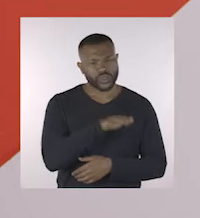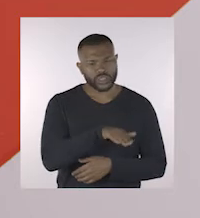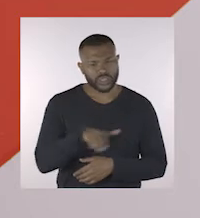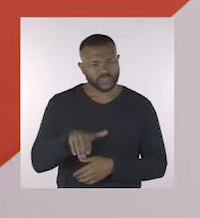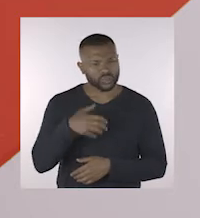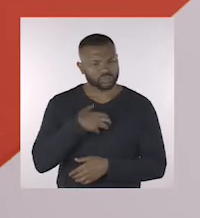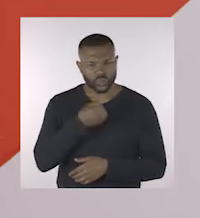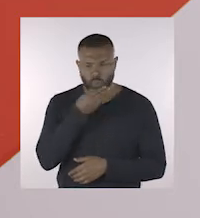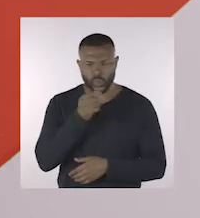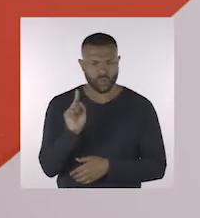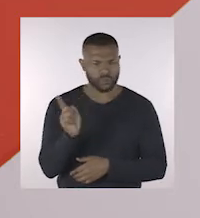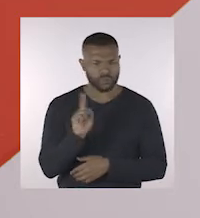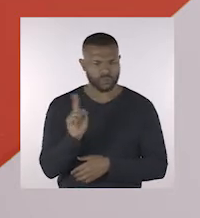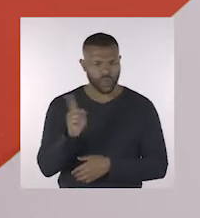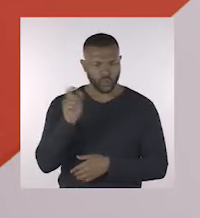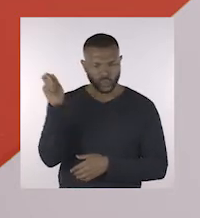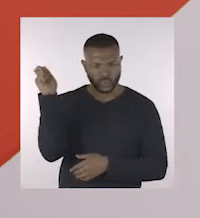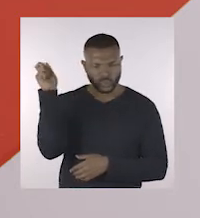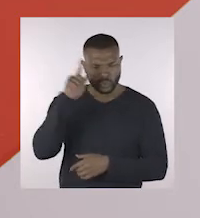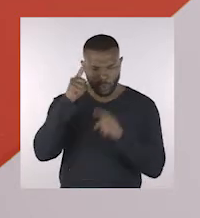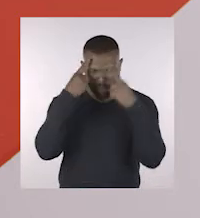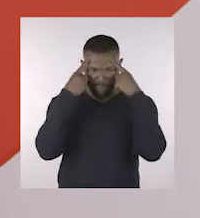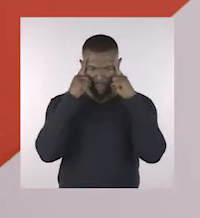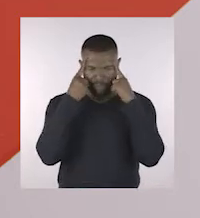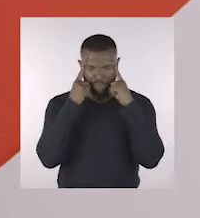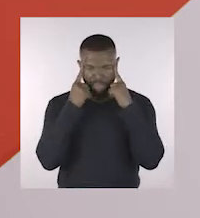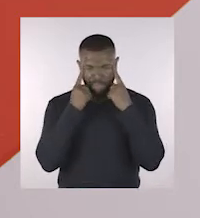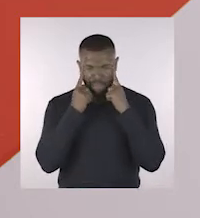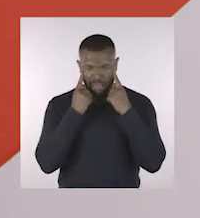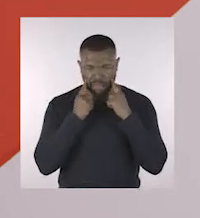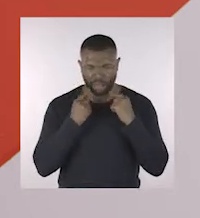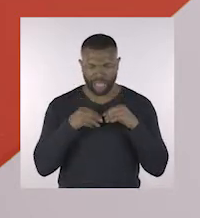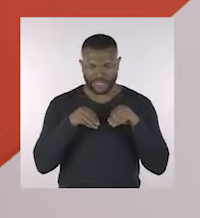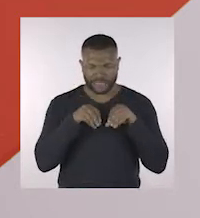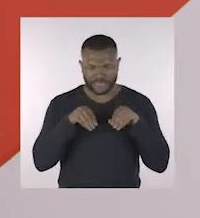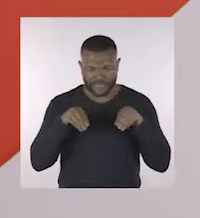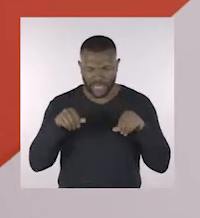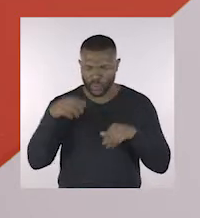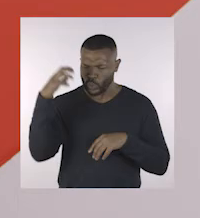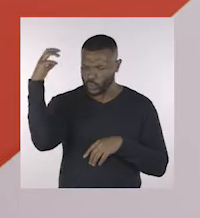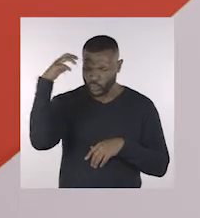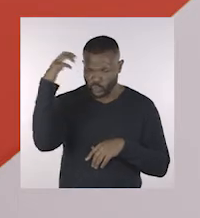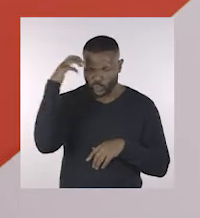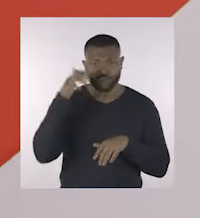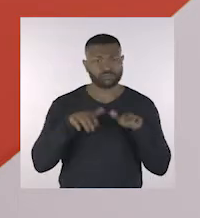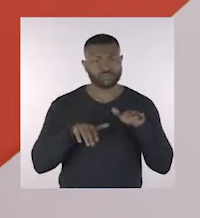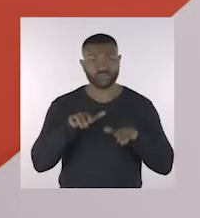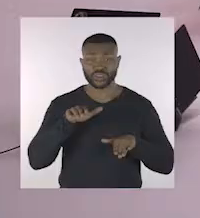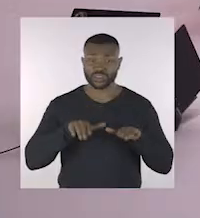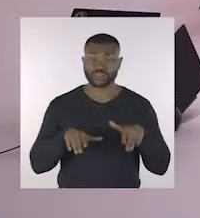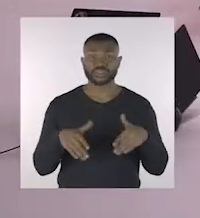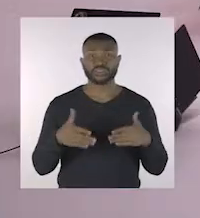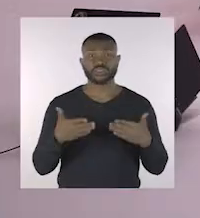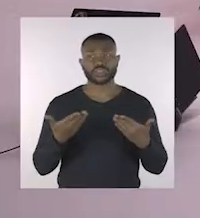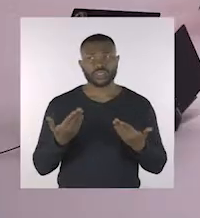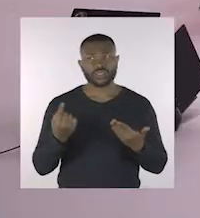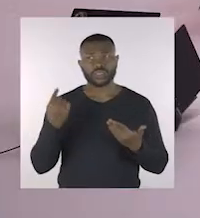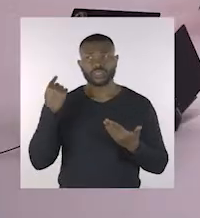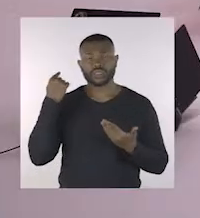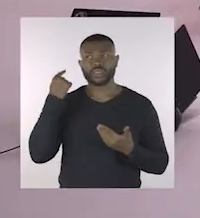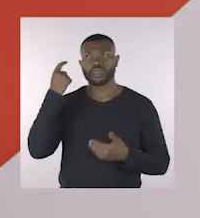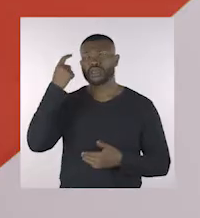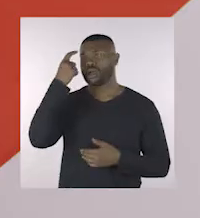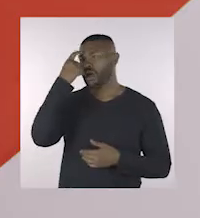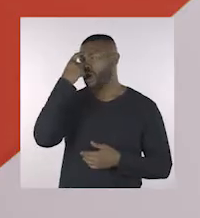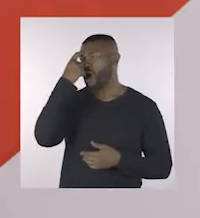criança aqui não é não é legal sabe só o cliente terra a gente chuva e então foi foi a